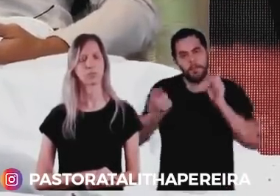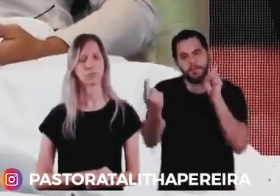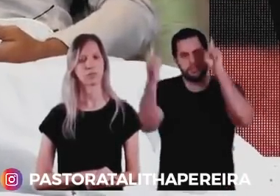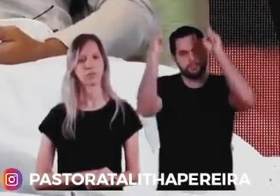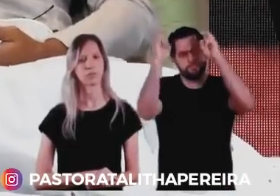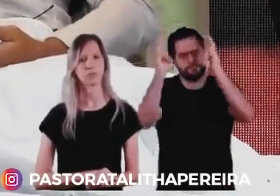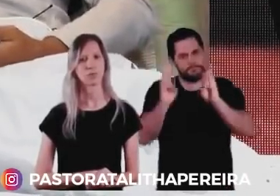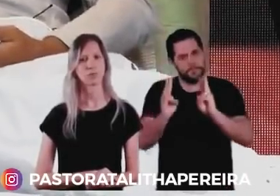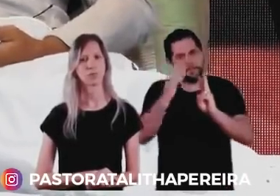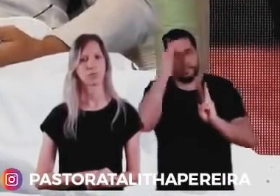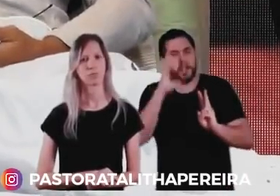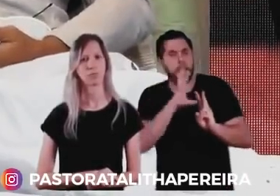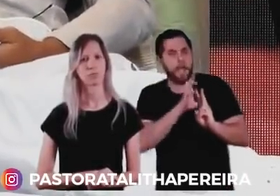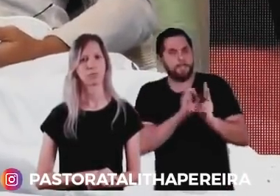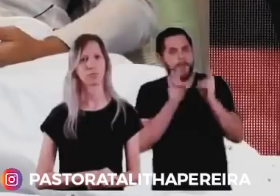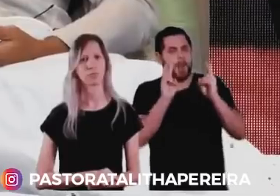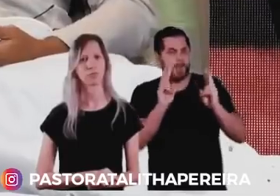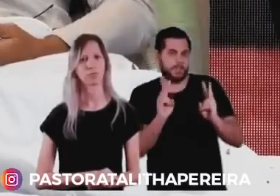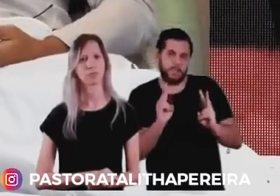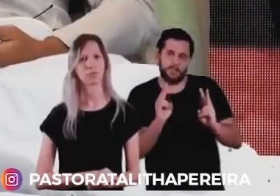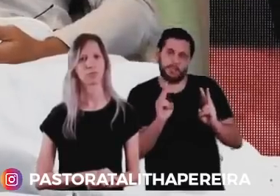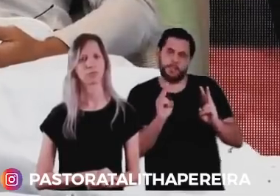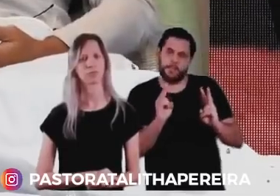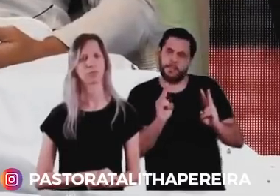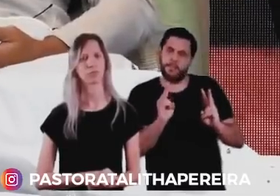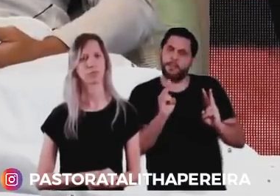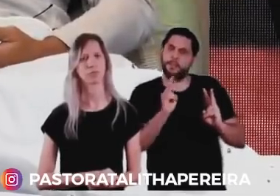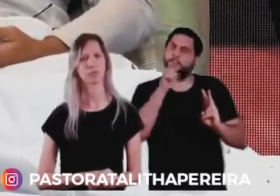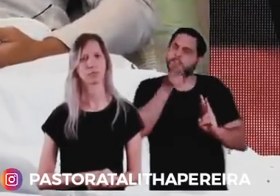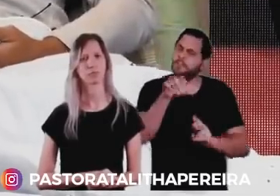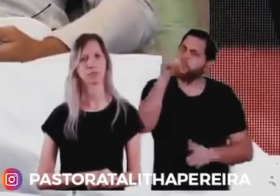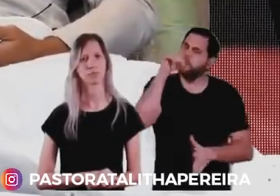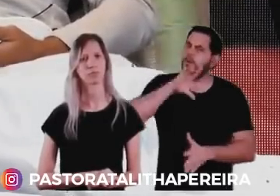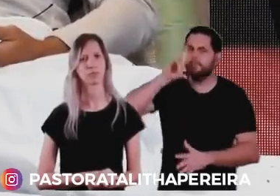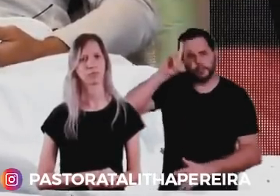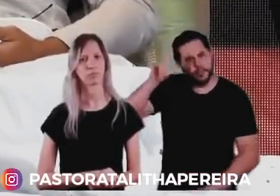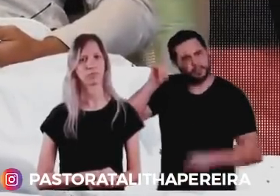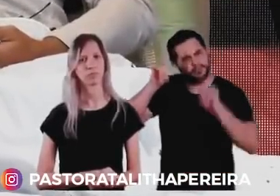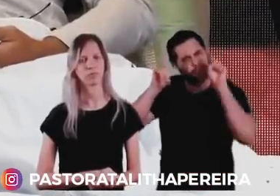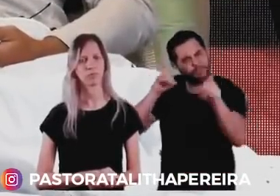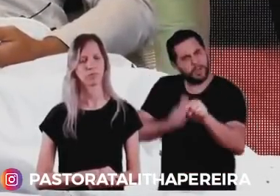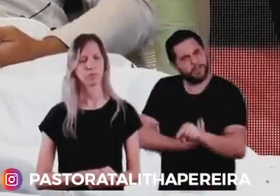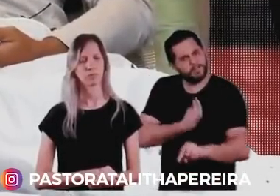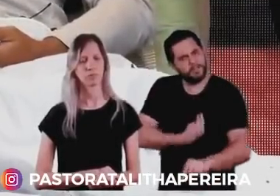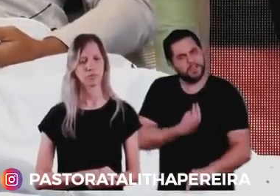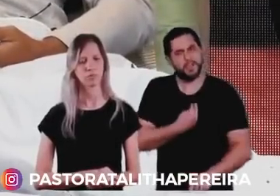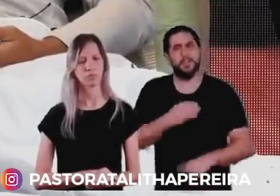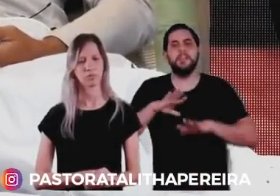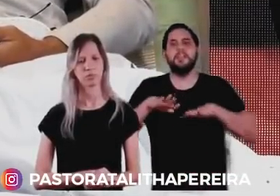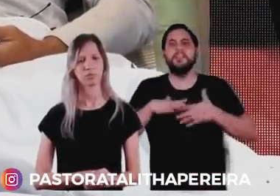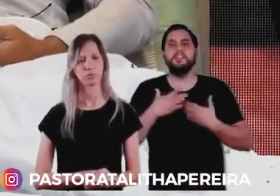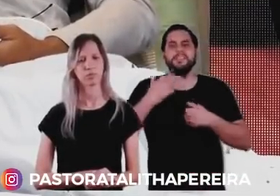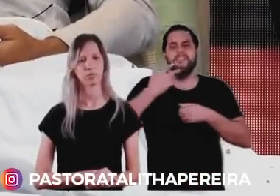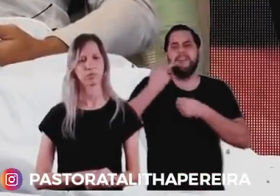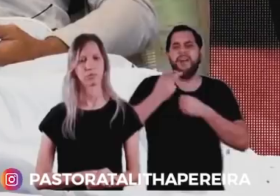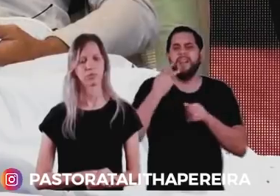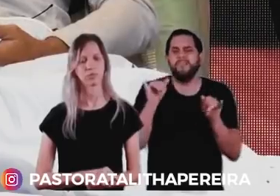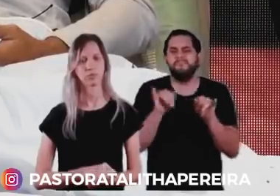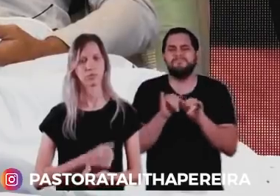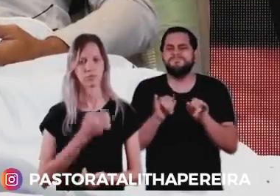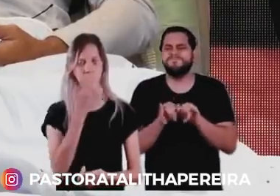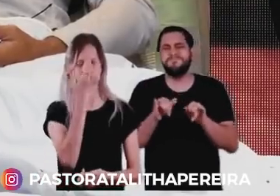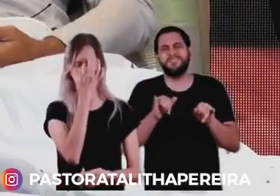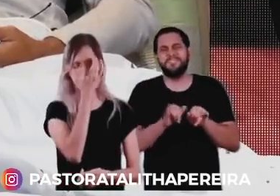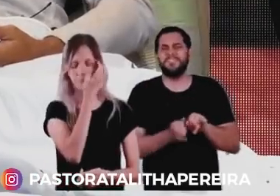da pessoa amada, da pessoa querida, aquela pessoa que foi escolhida por Deus, e se autoflagelando,